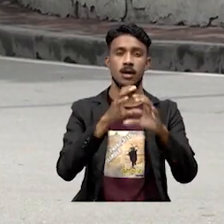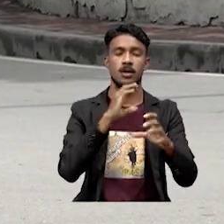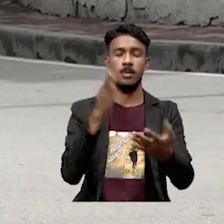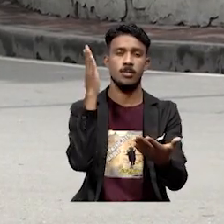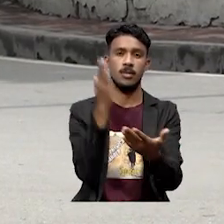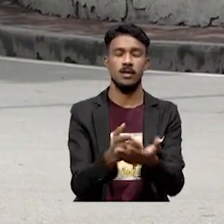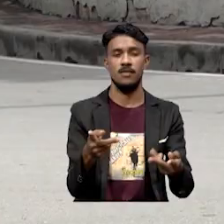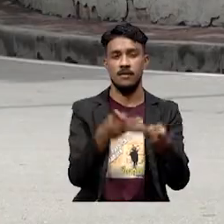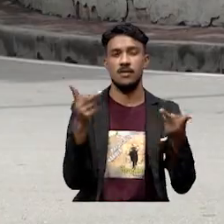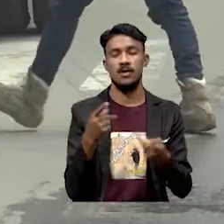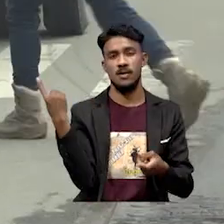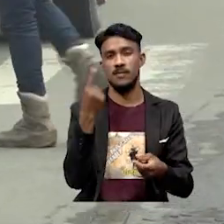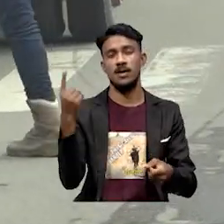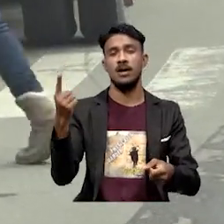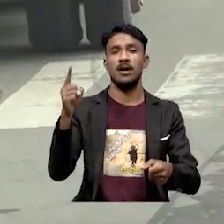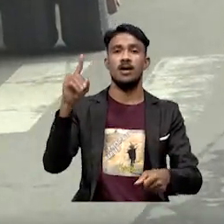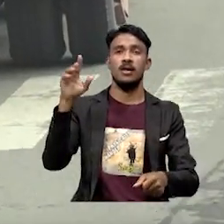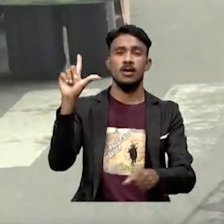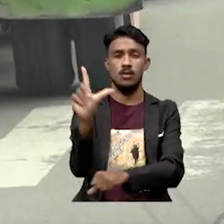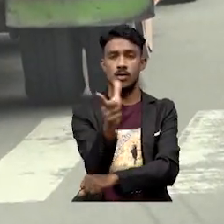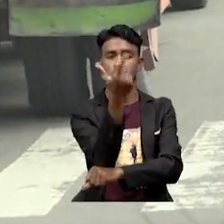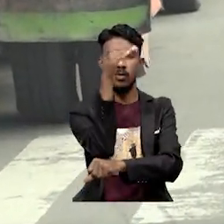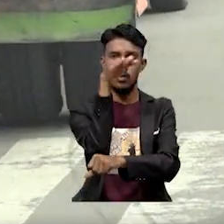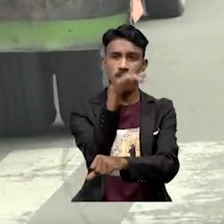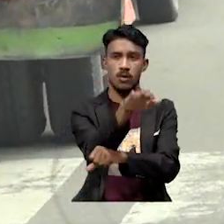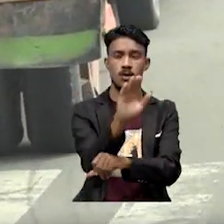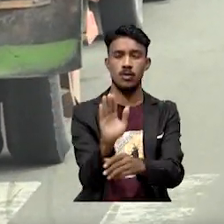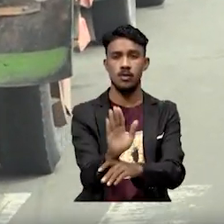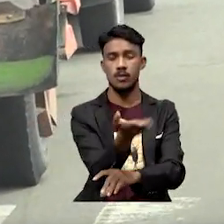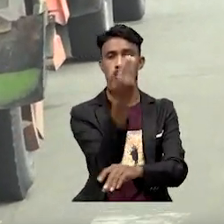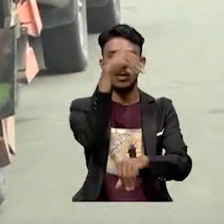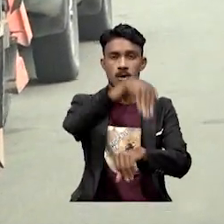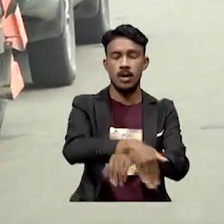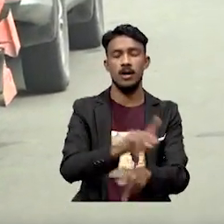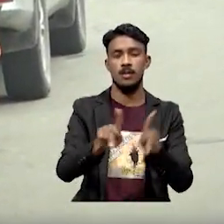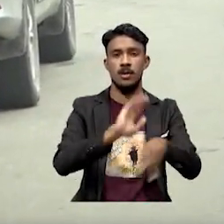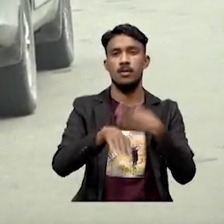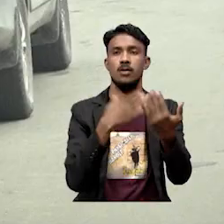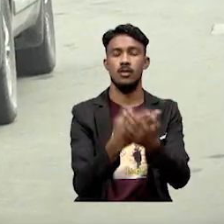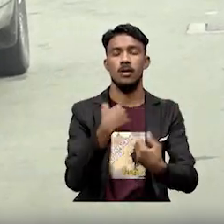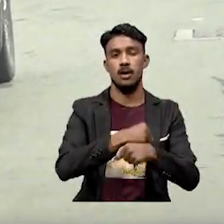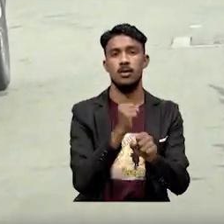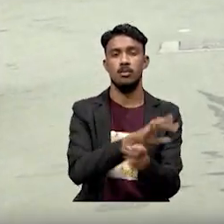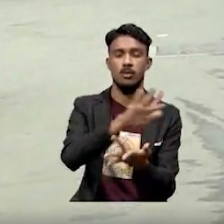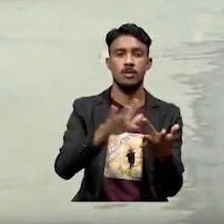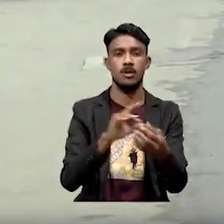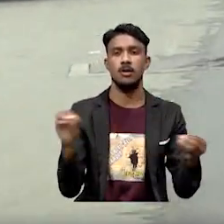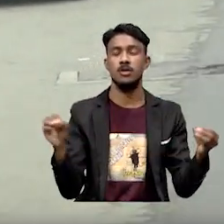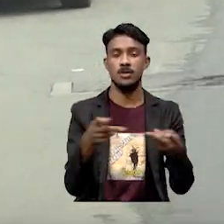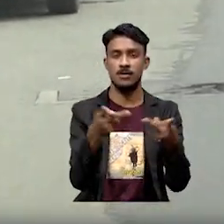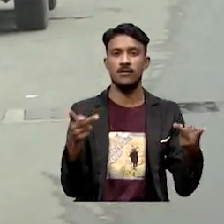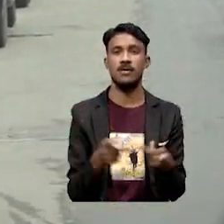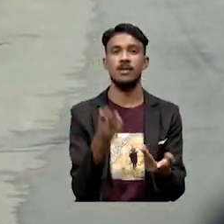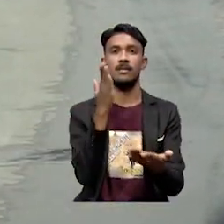e a tempo lorong tokalang, tamba estrada público estado halo ba ema rotu, atu halo movimentação laos ba fatin